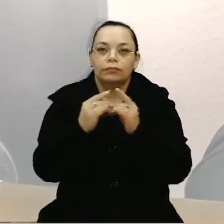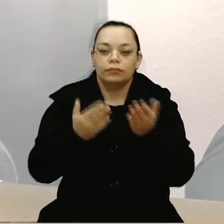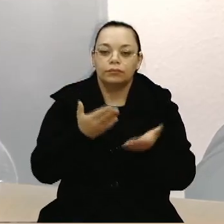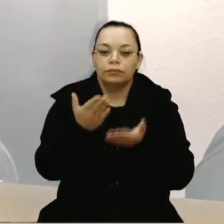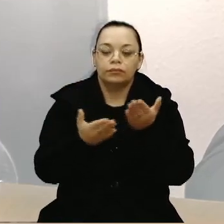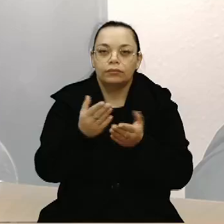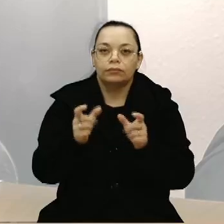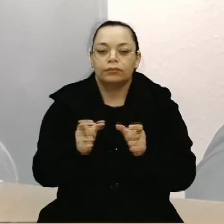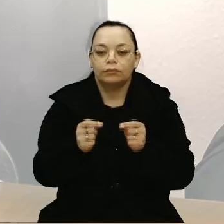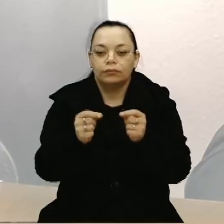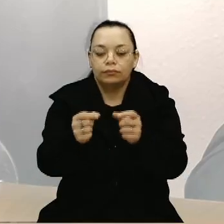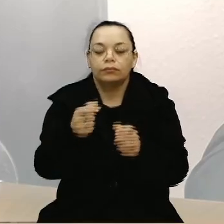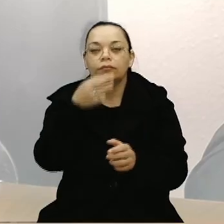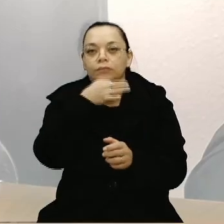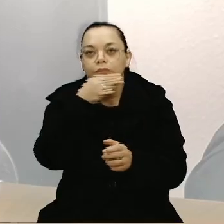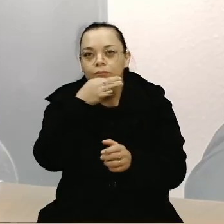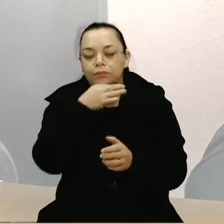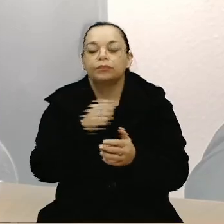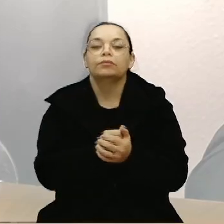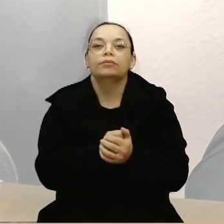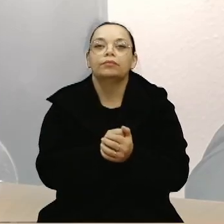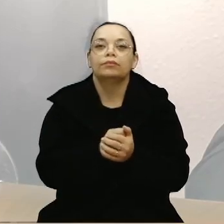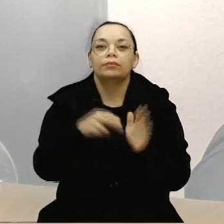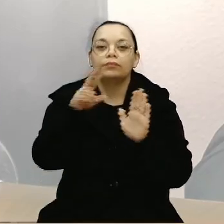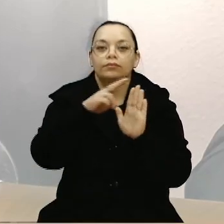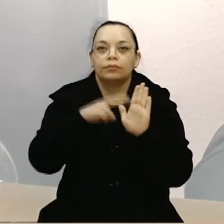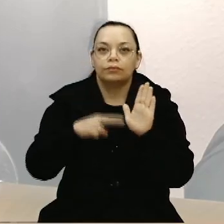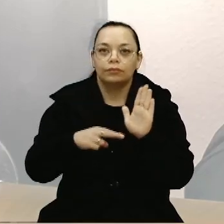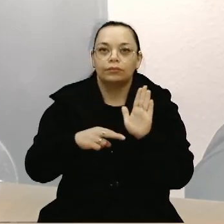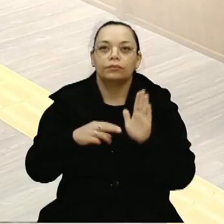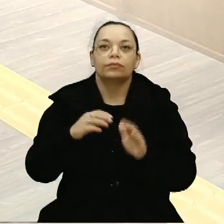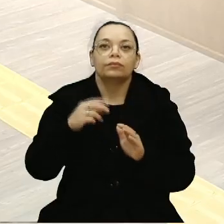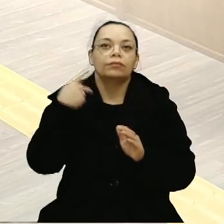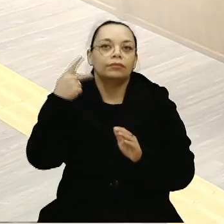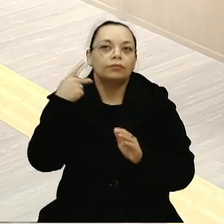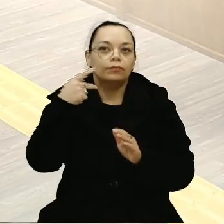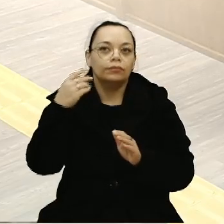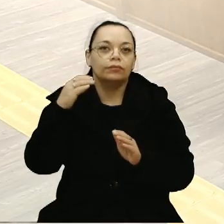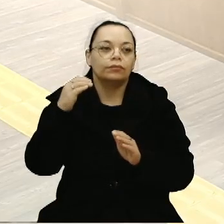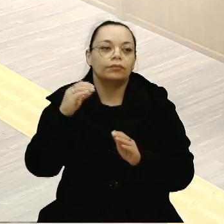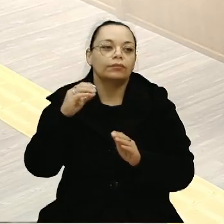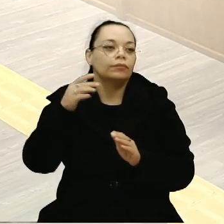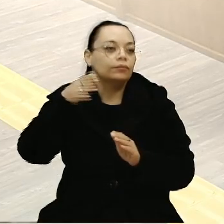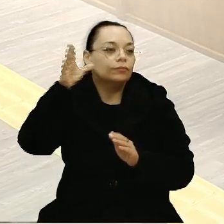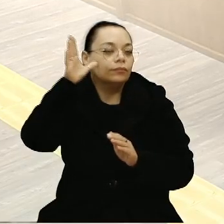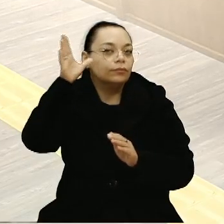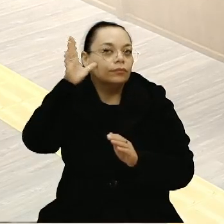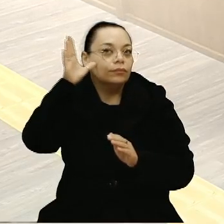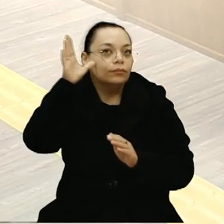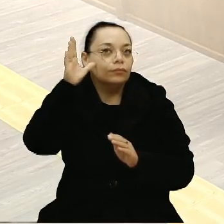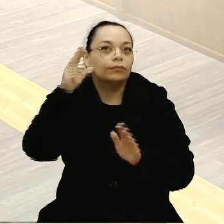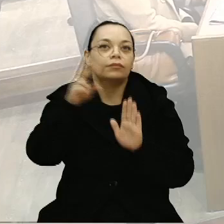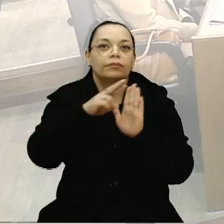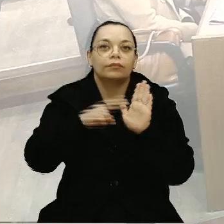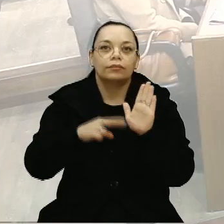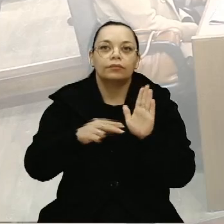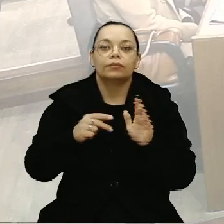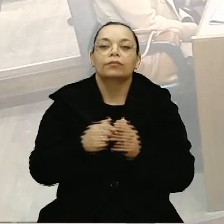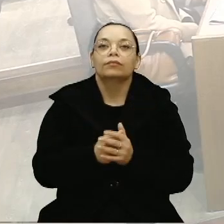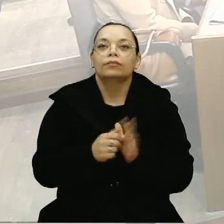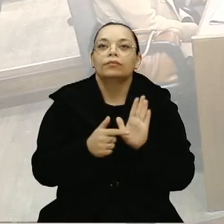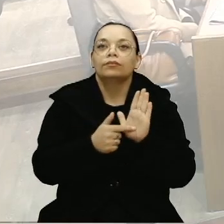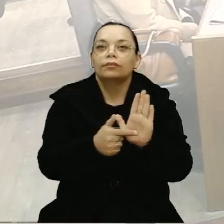com Câncer de Caxias do Sul. Relator, vereador Cadori. Com a palavra, o relator para a leitura do parecer.